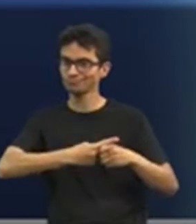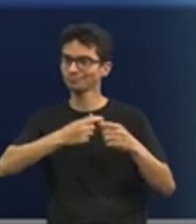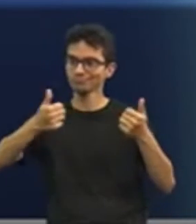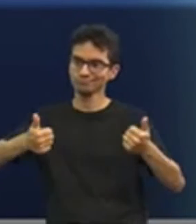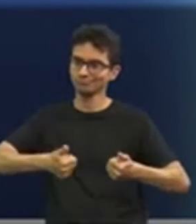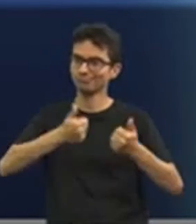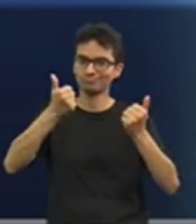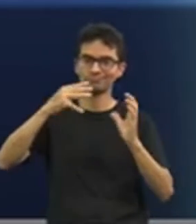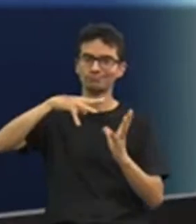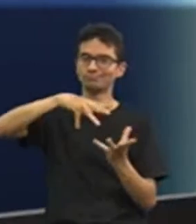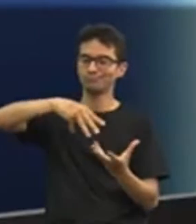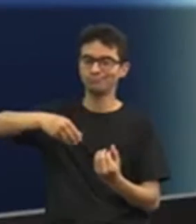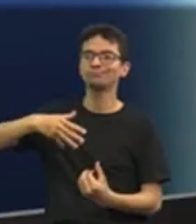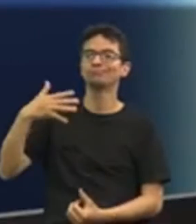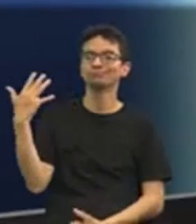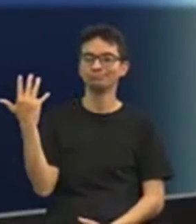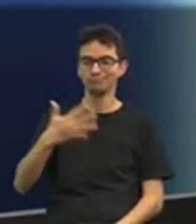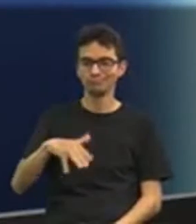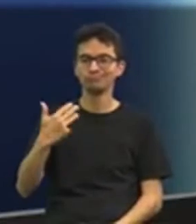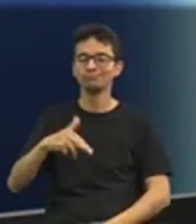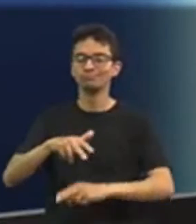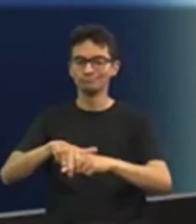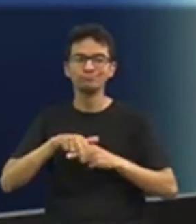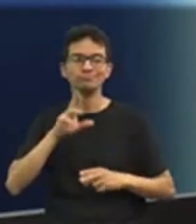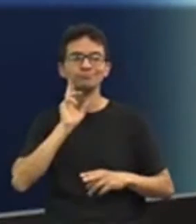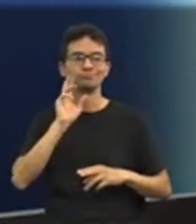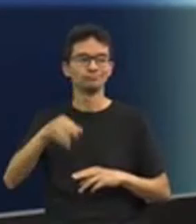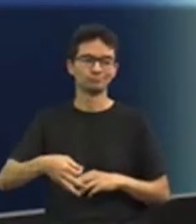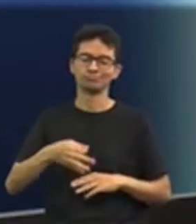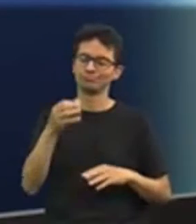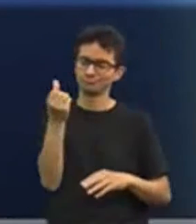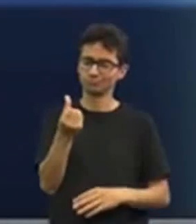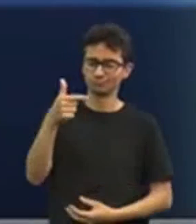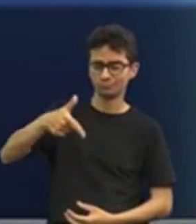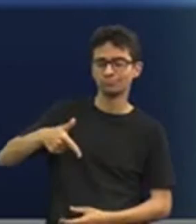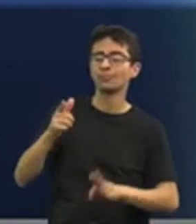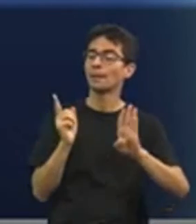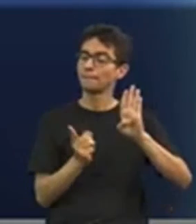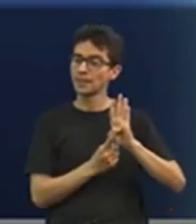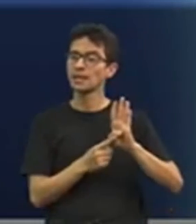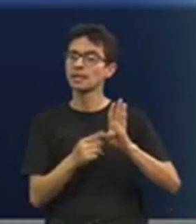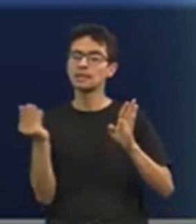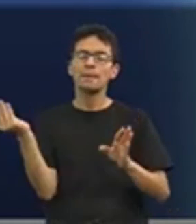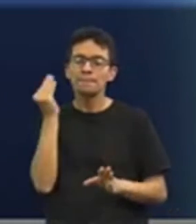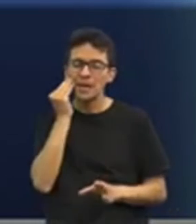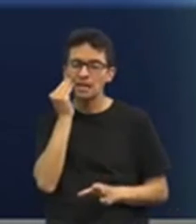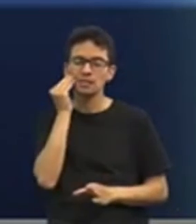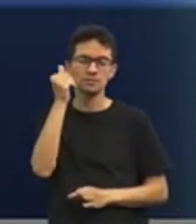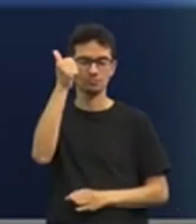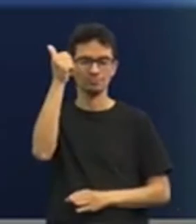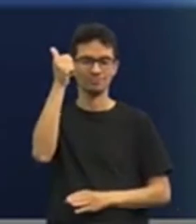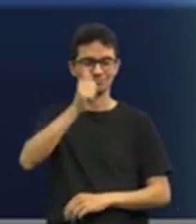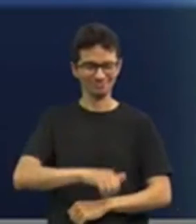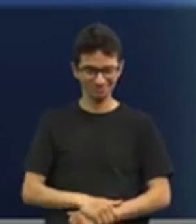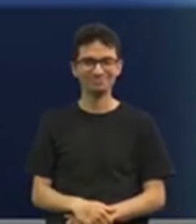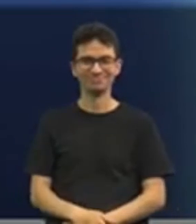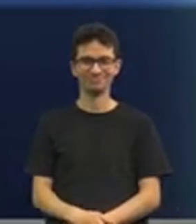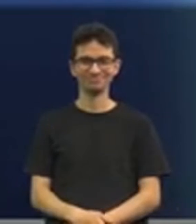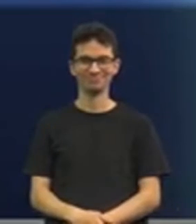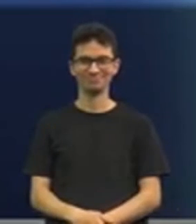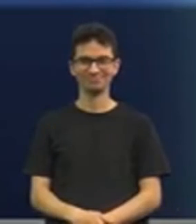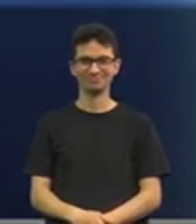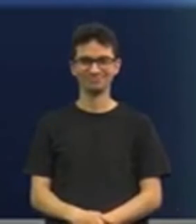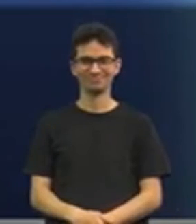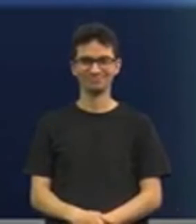melhor do mundo portanto a resposta da questão 67 é a alternativa b de beijo